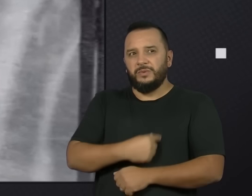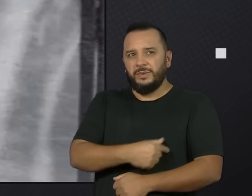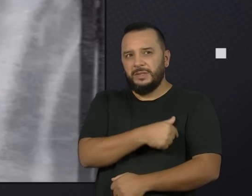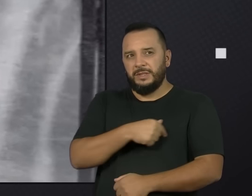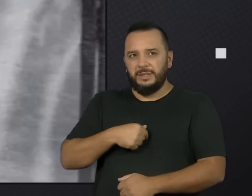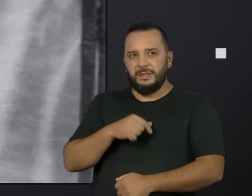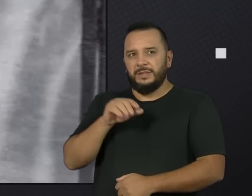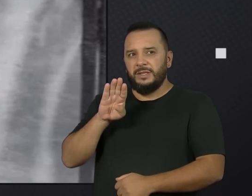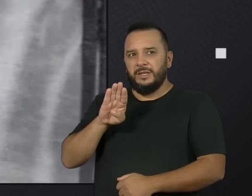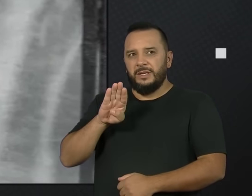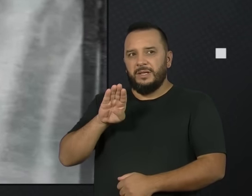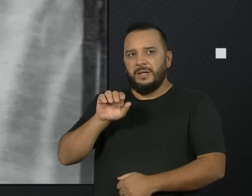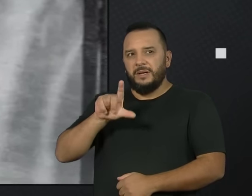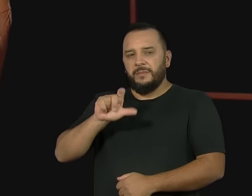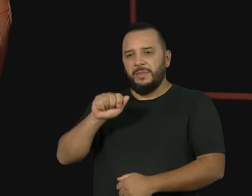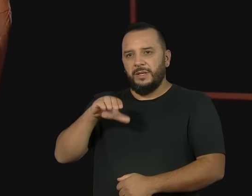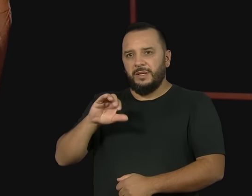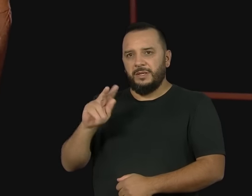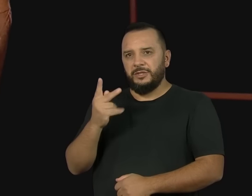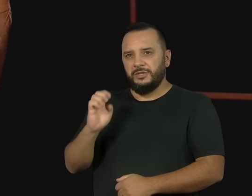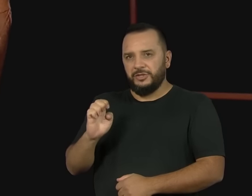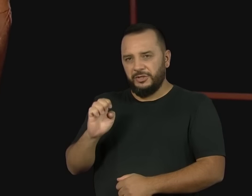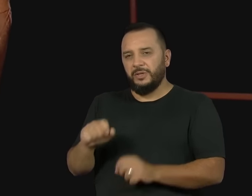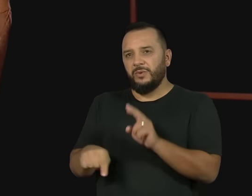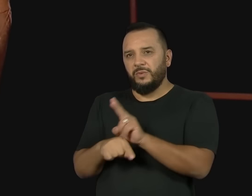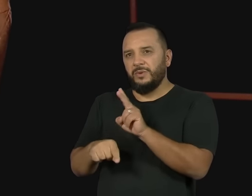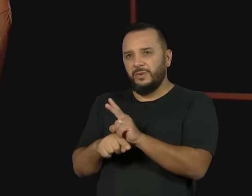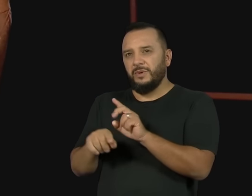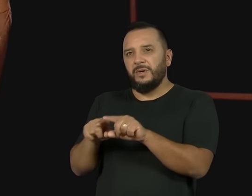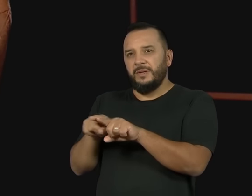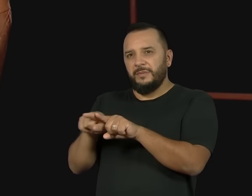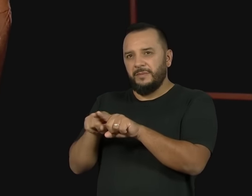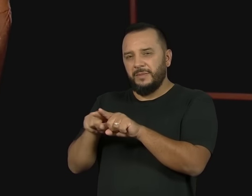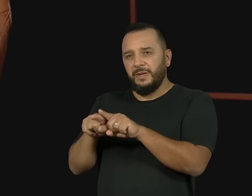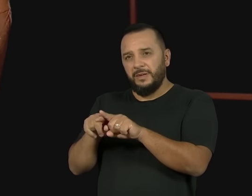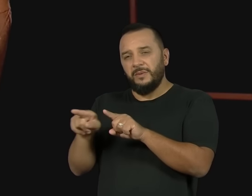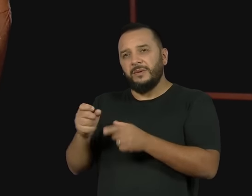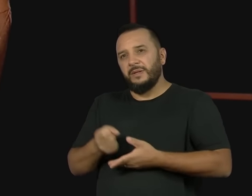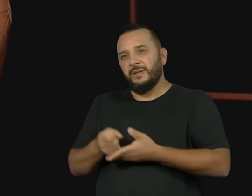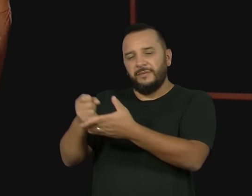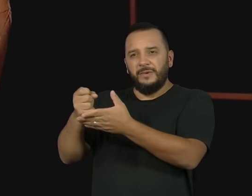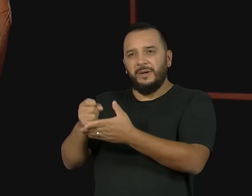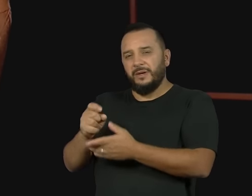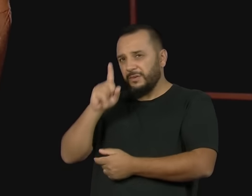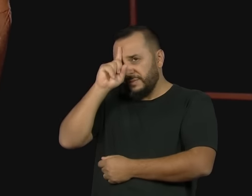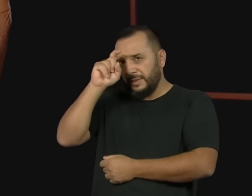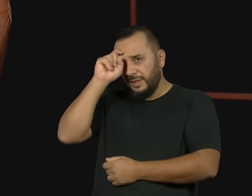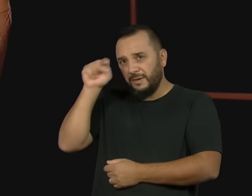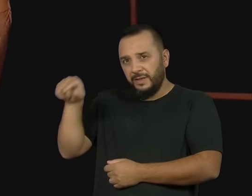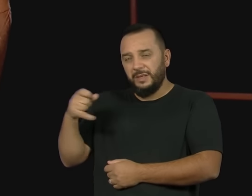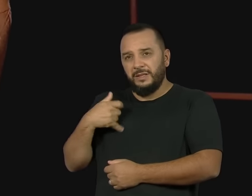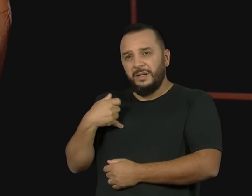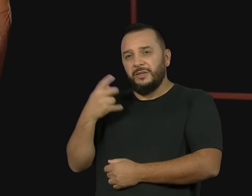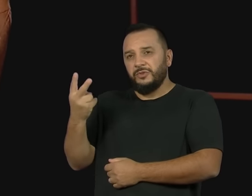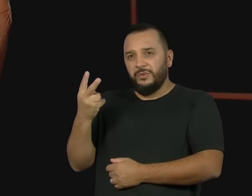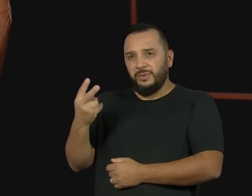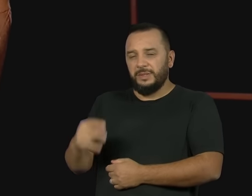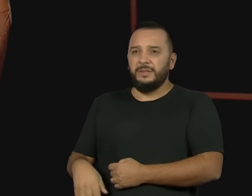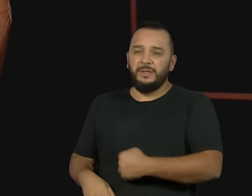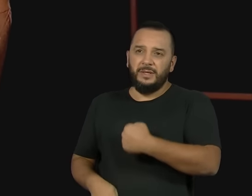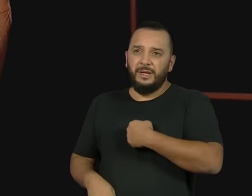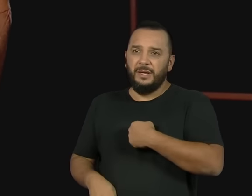para levar ele no hospital, porque ele tinha 2 anos. E eu e mamãe fomos